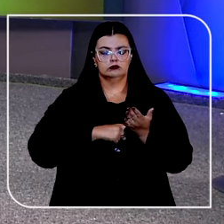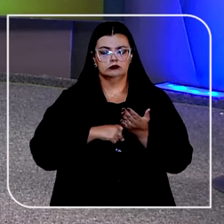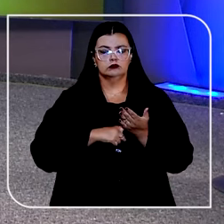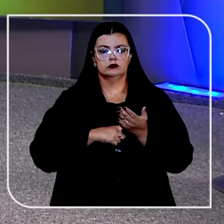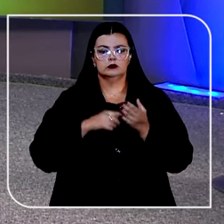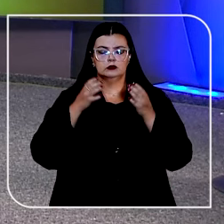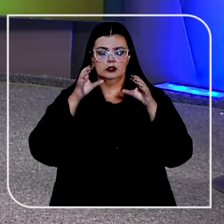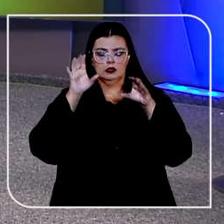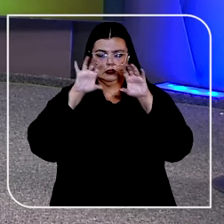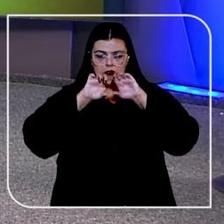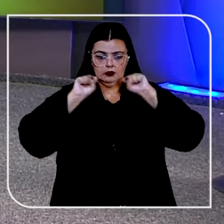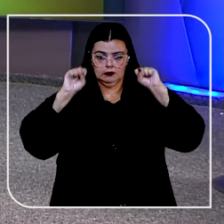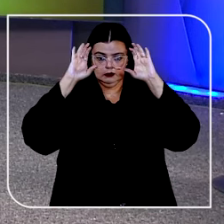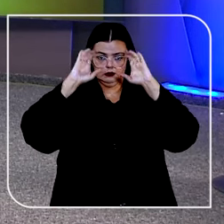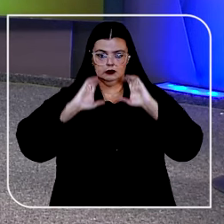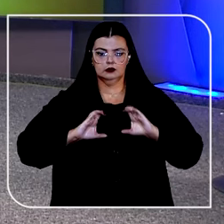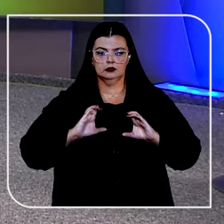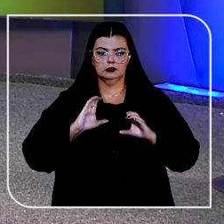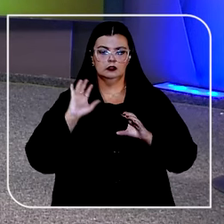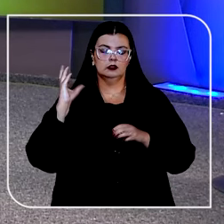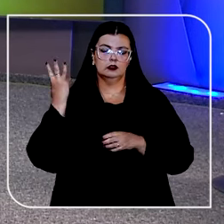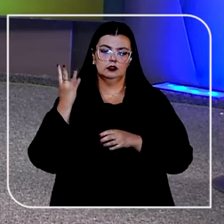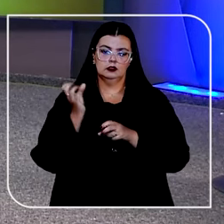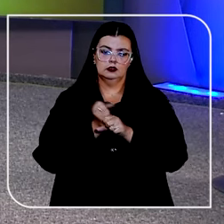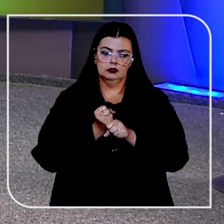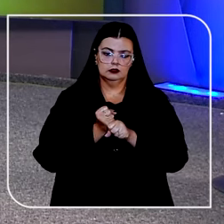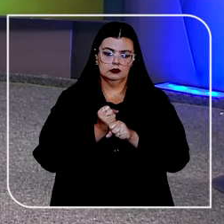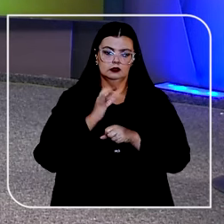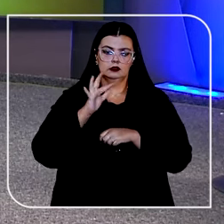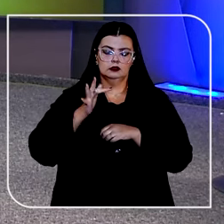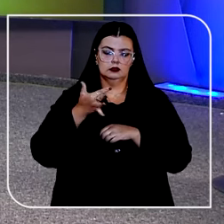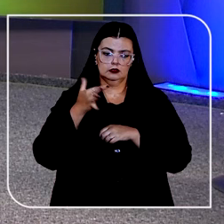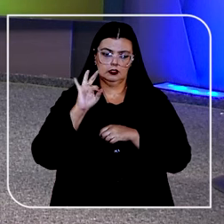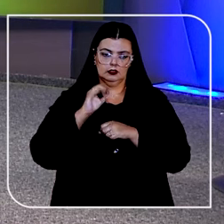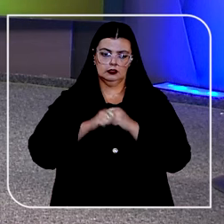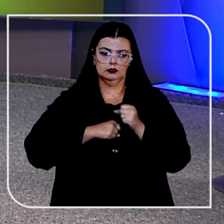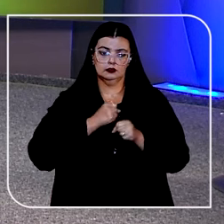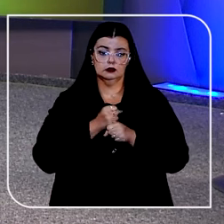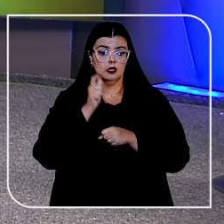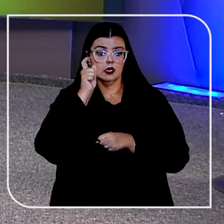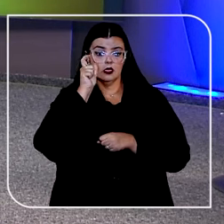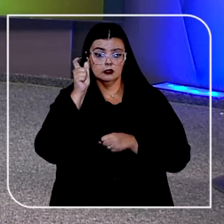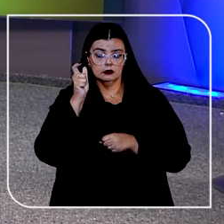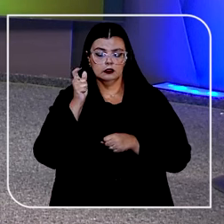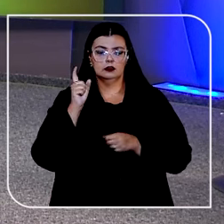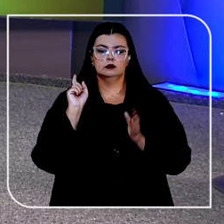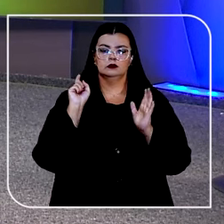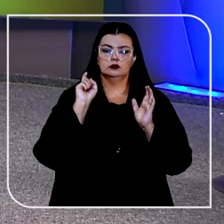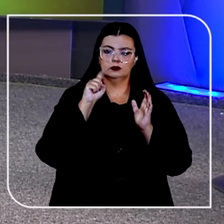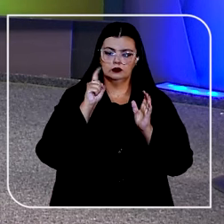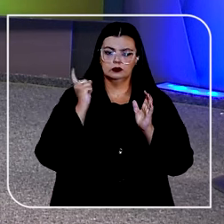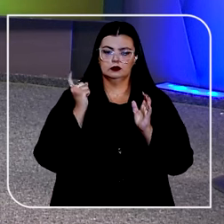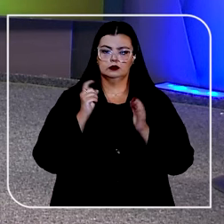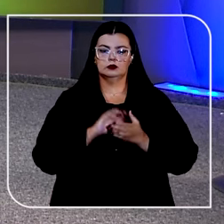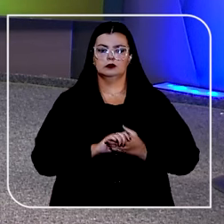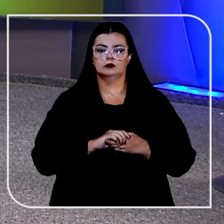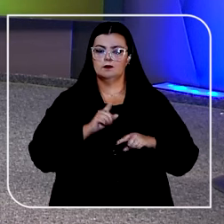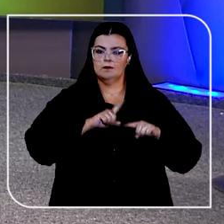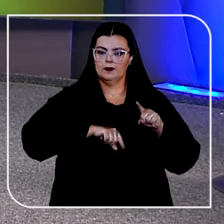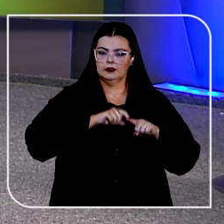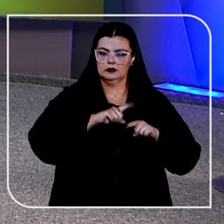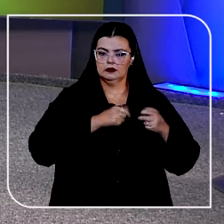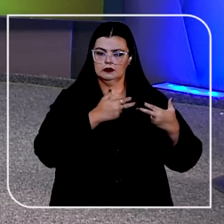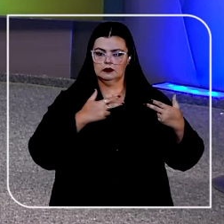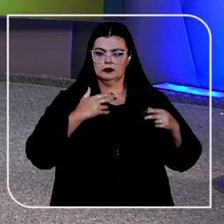da cidadania ao longo das últimas TRS décadas ficou interessado é só acessar o material